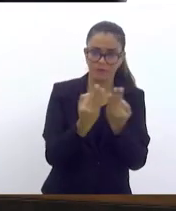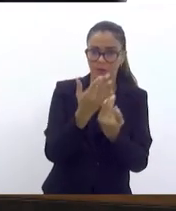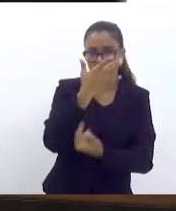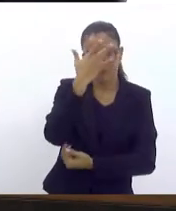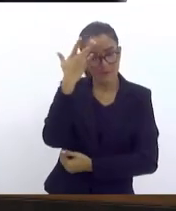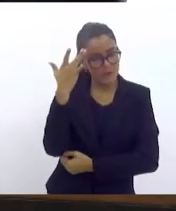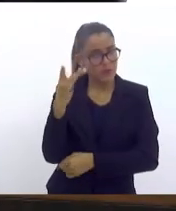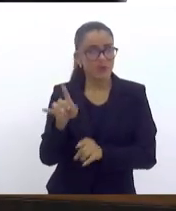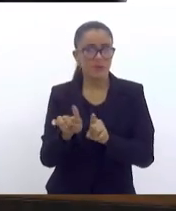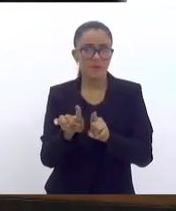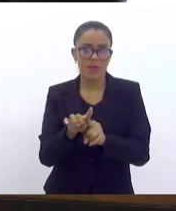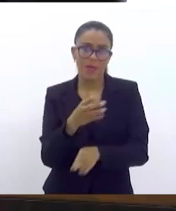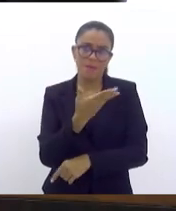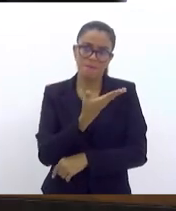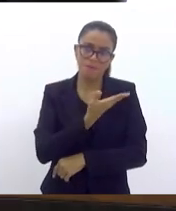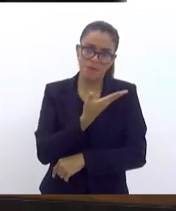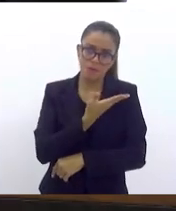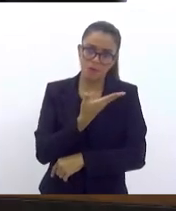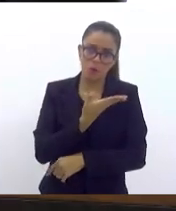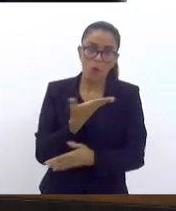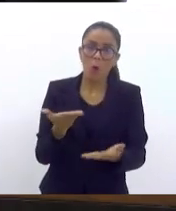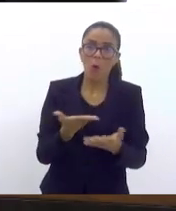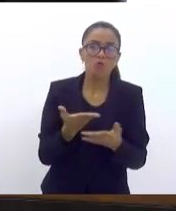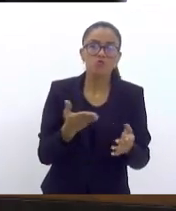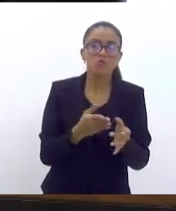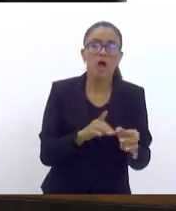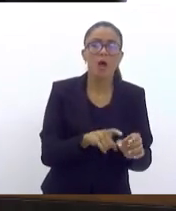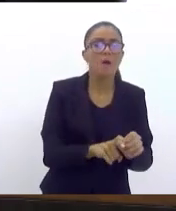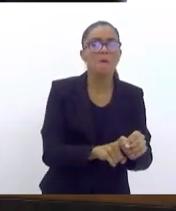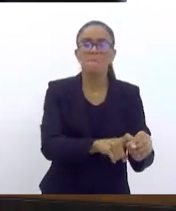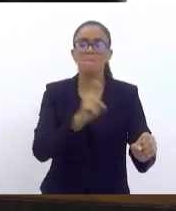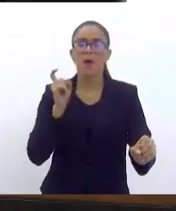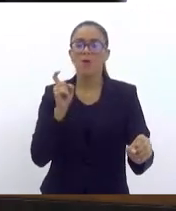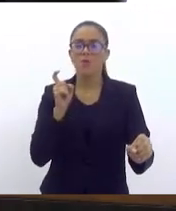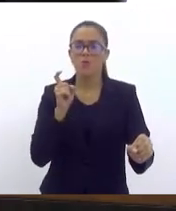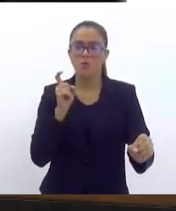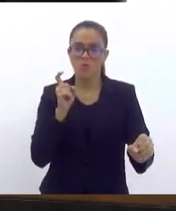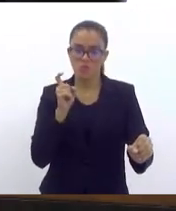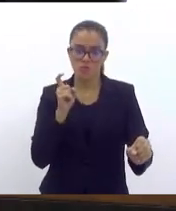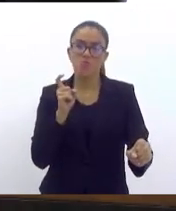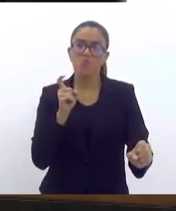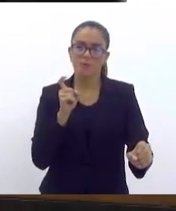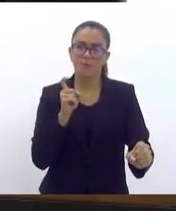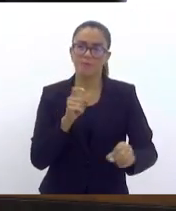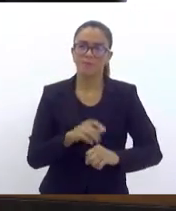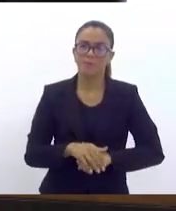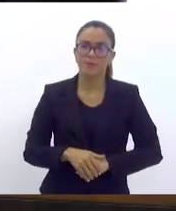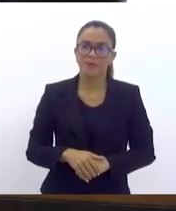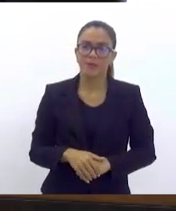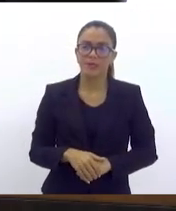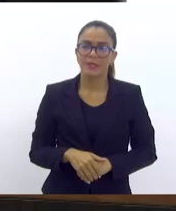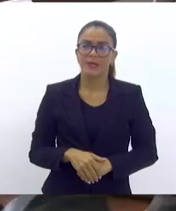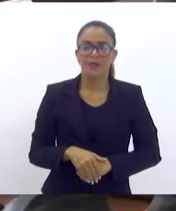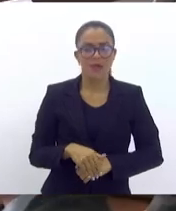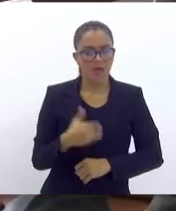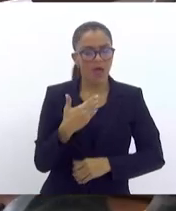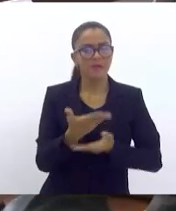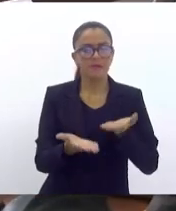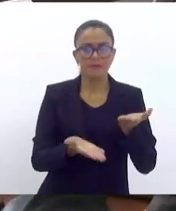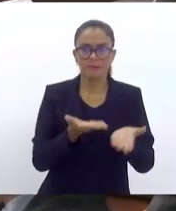próximas em qual hoje não usa mais Deputado e atendo muito a população